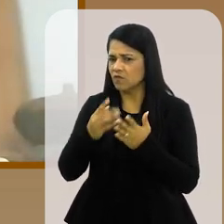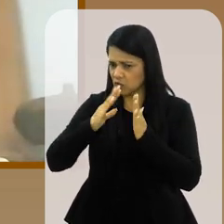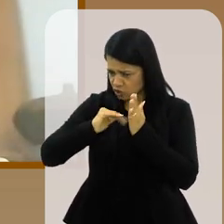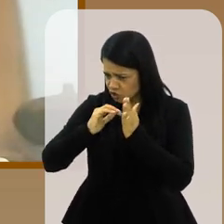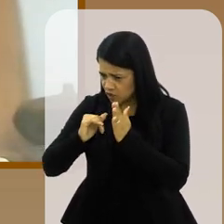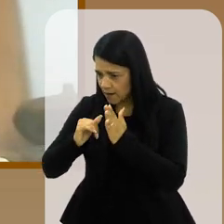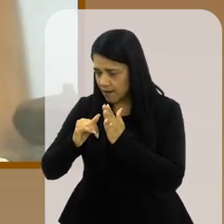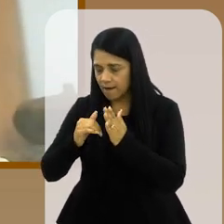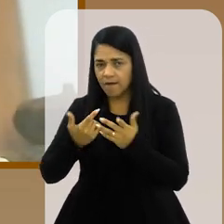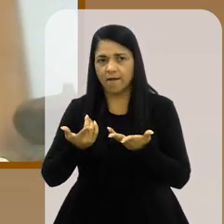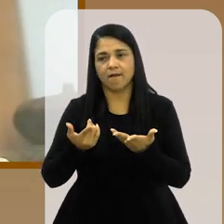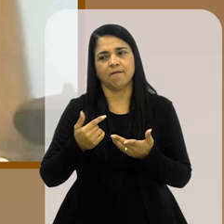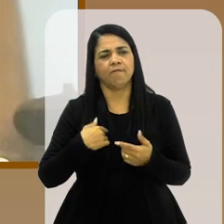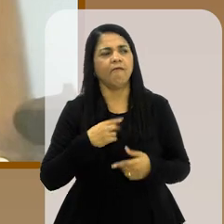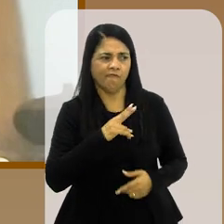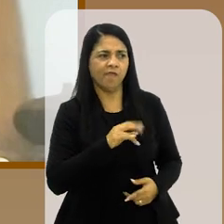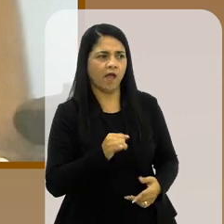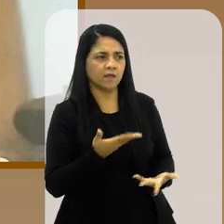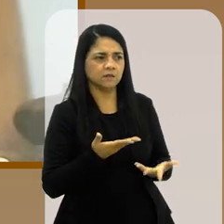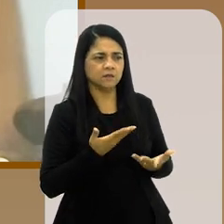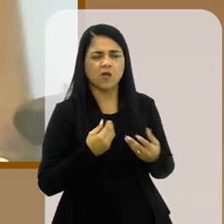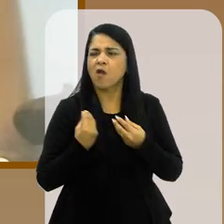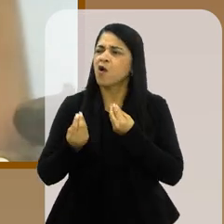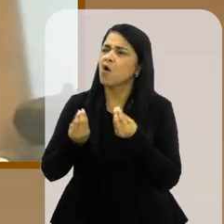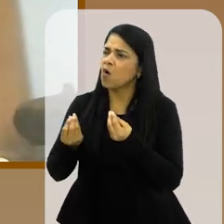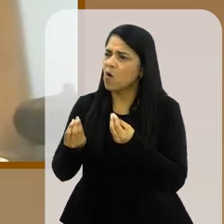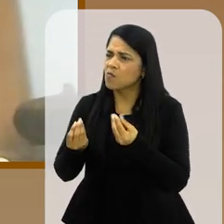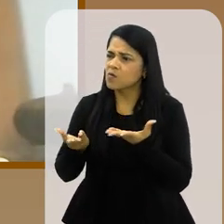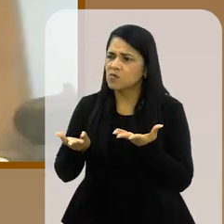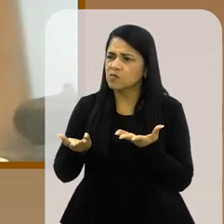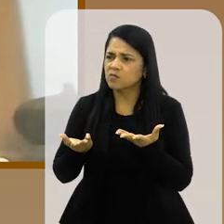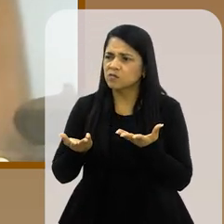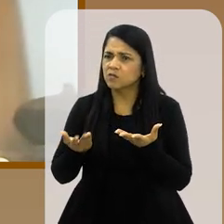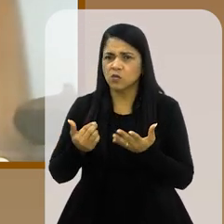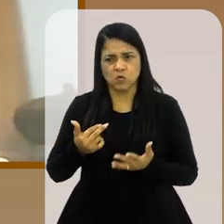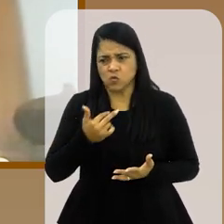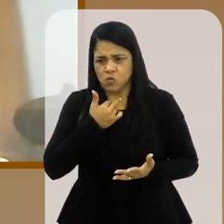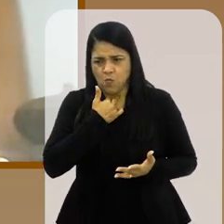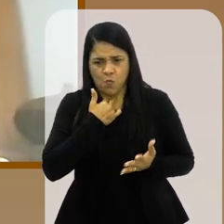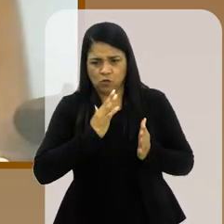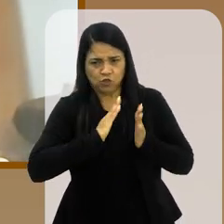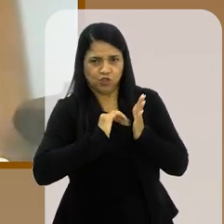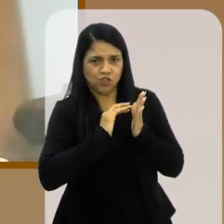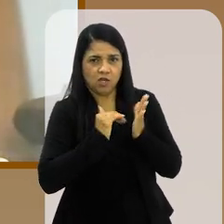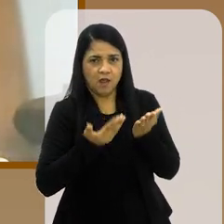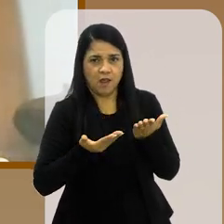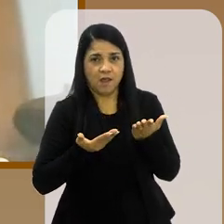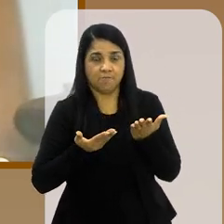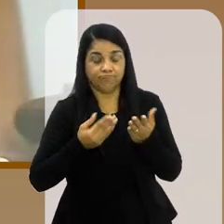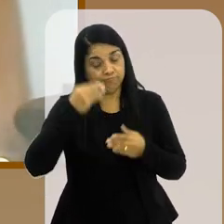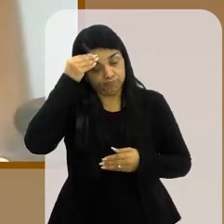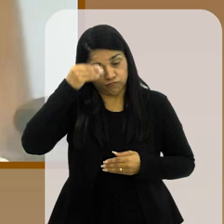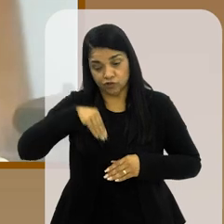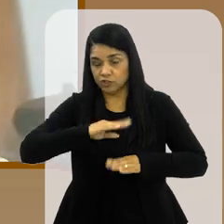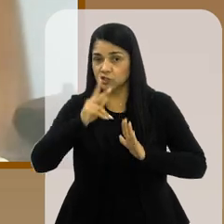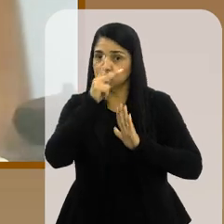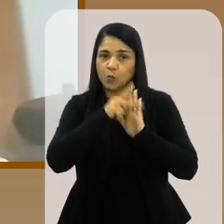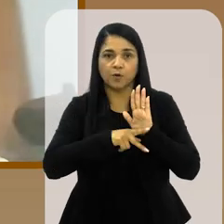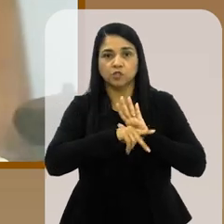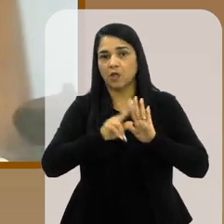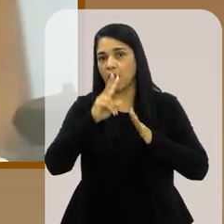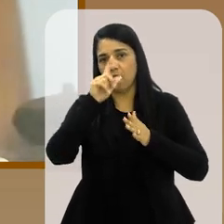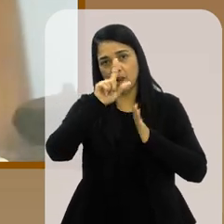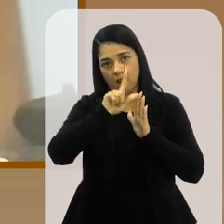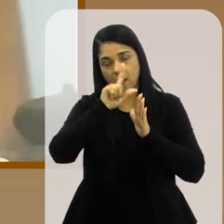falei, vai. E ela falou, mas como assim? Eu falei, eu não vou poder tirar nada. Eu falei, bom, então desiste do teu projeto